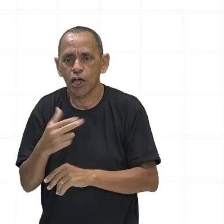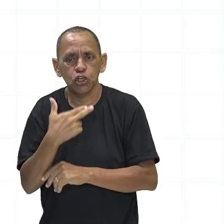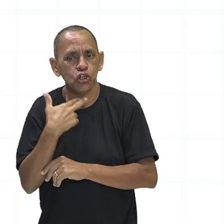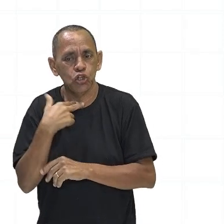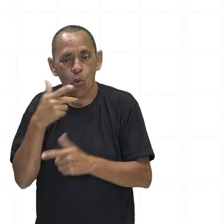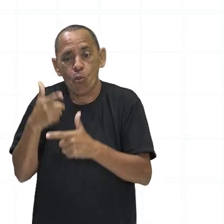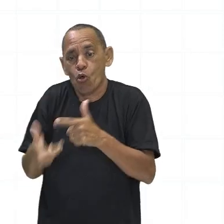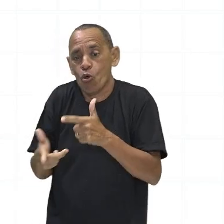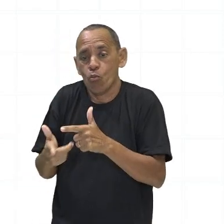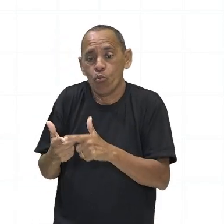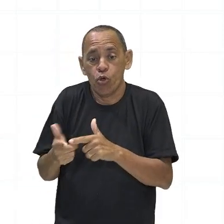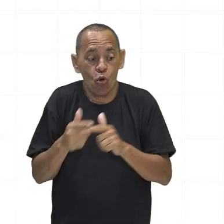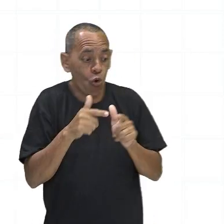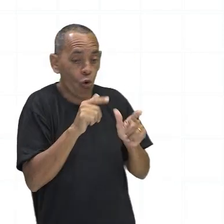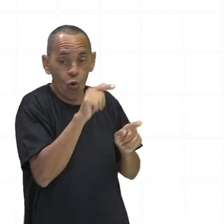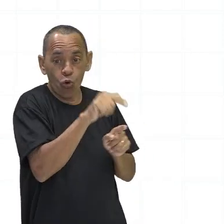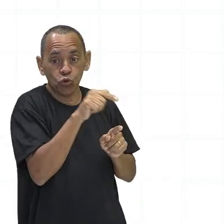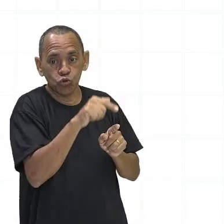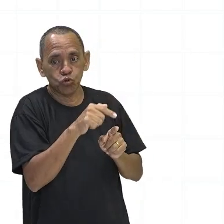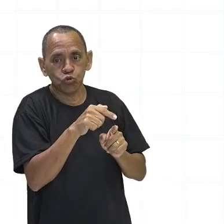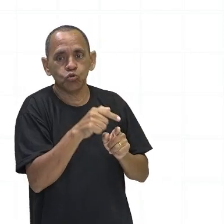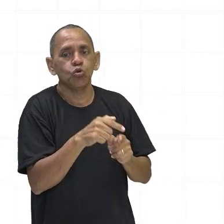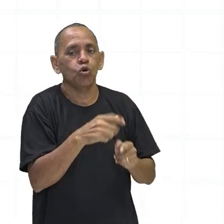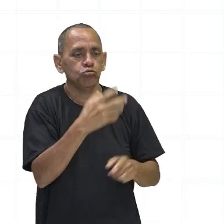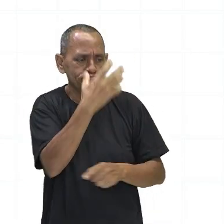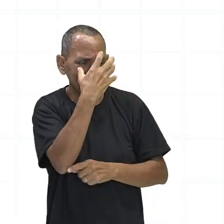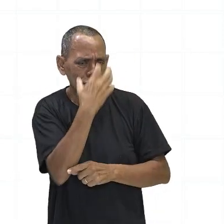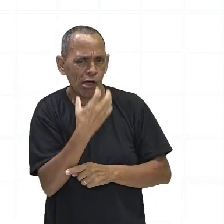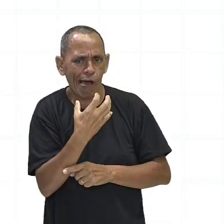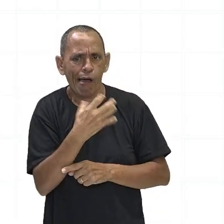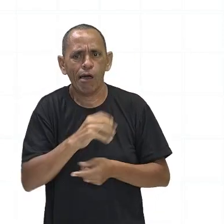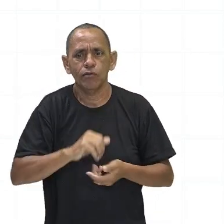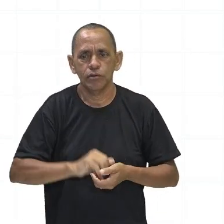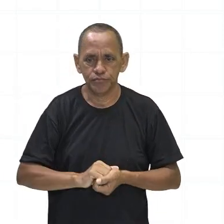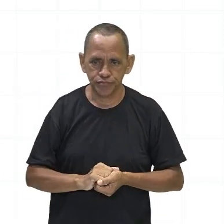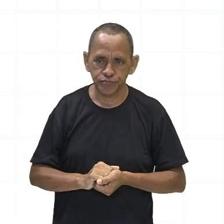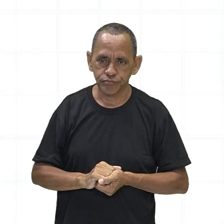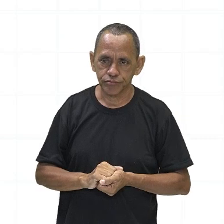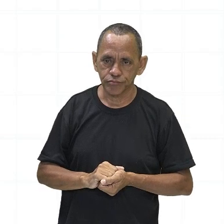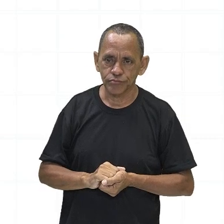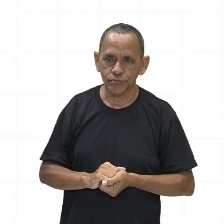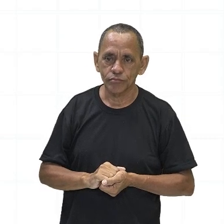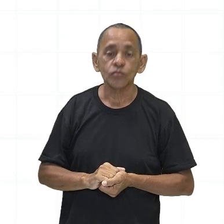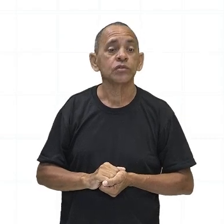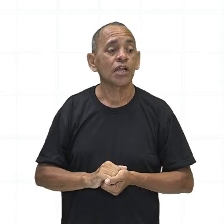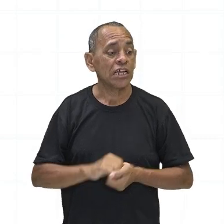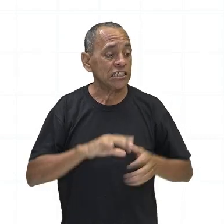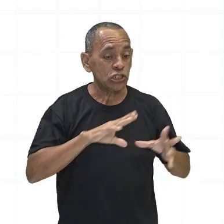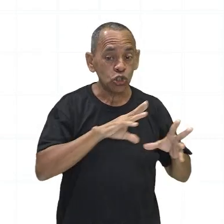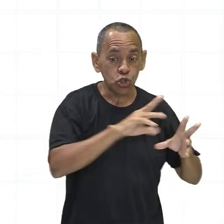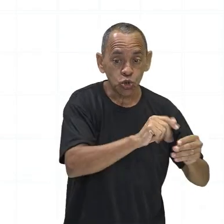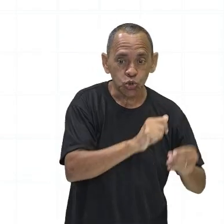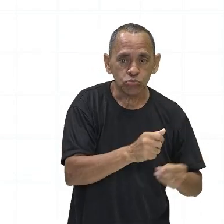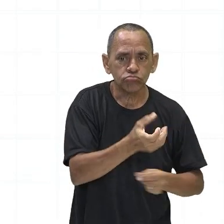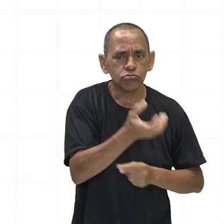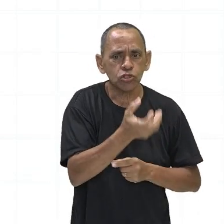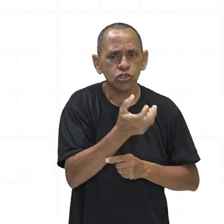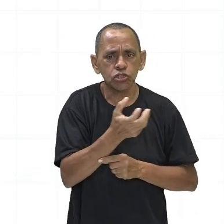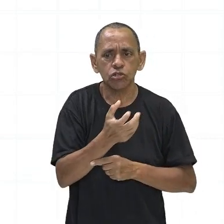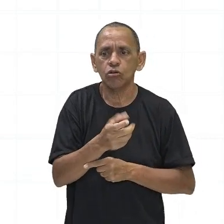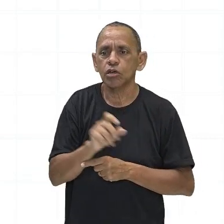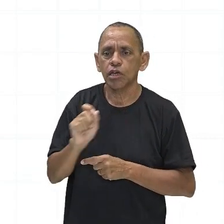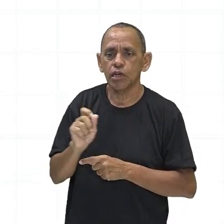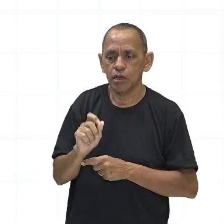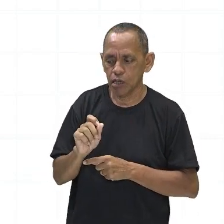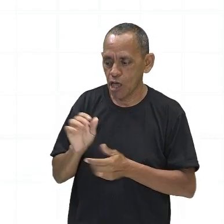os outros animais viviam irritados com isso. Todos queriam roubar o fogo dos urubus, mas ninguém se atrevia a